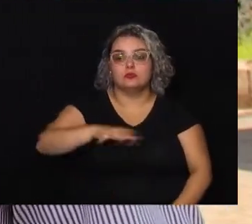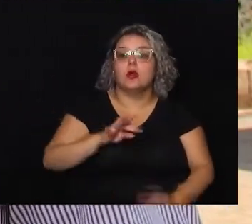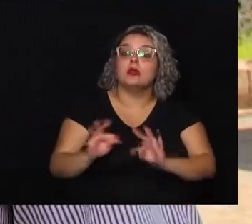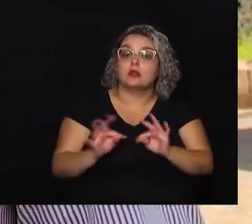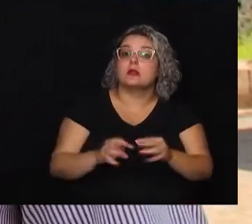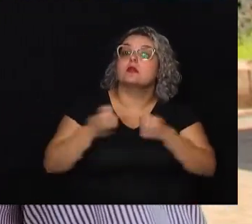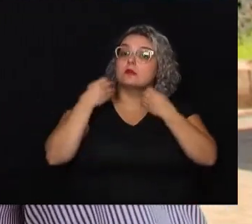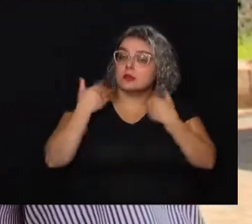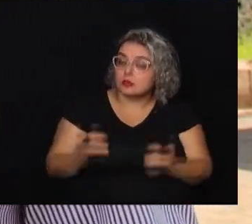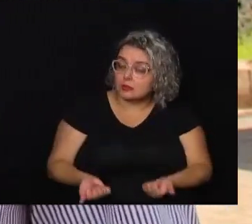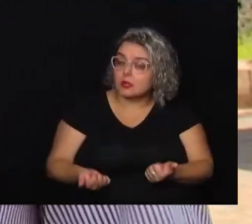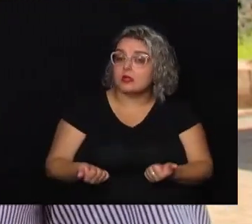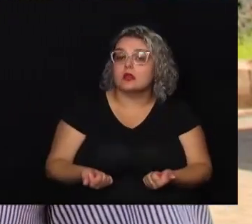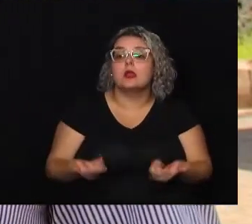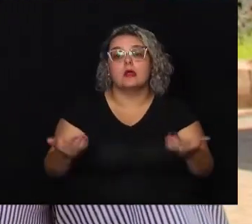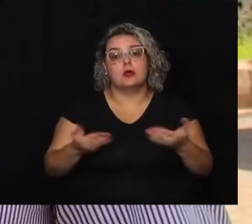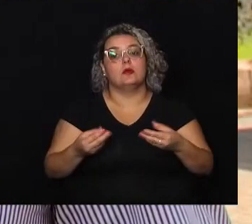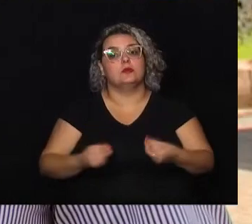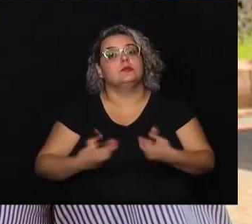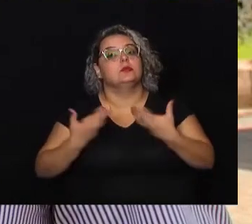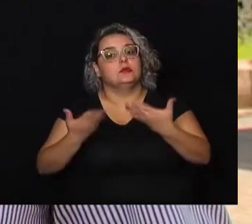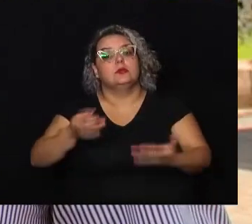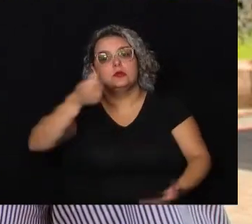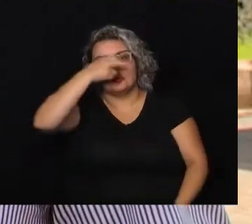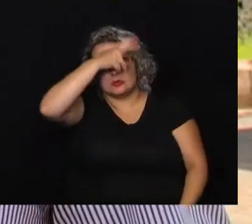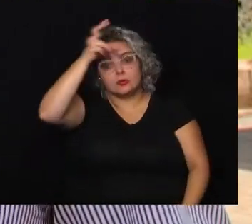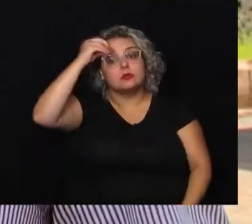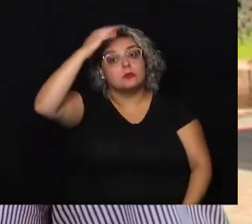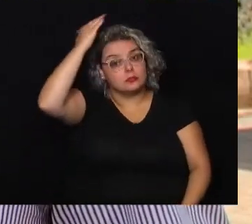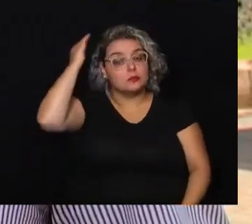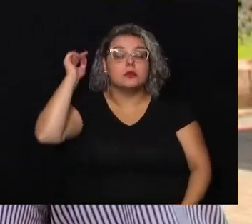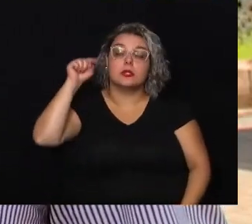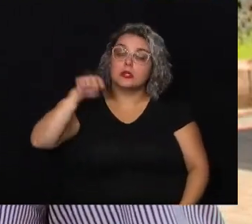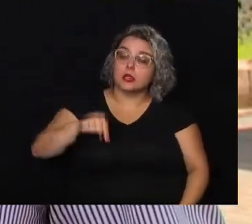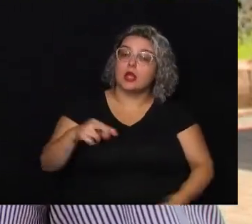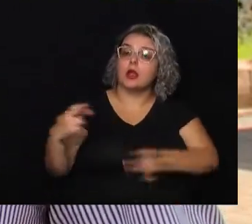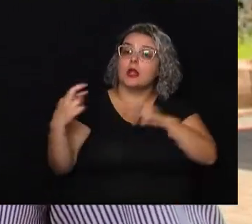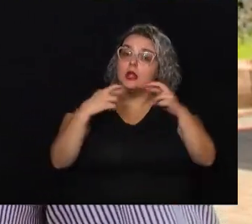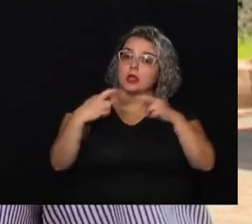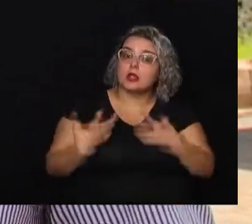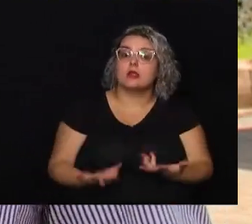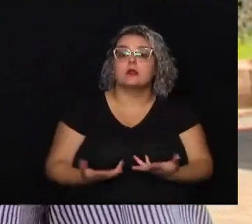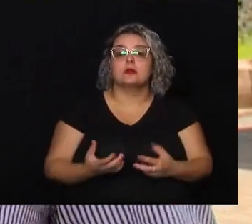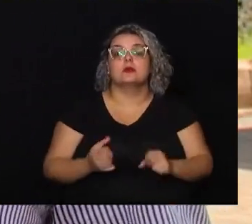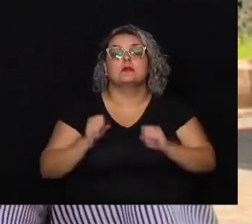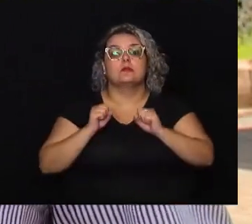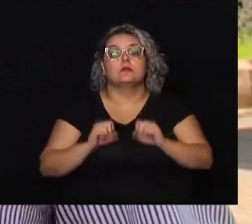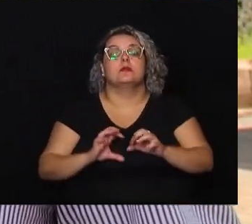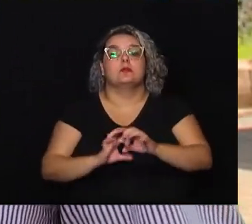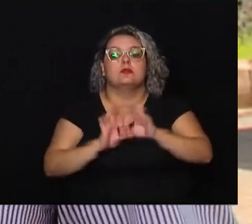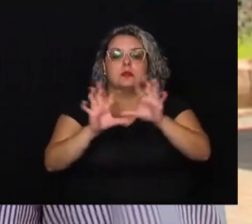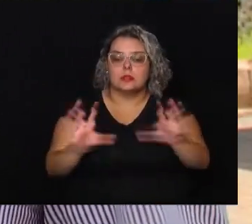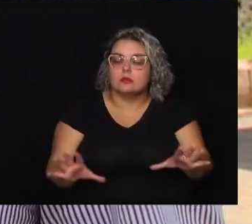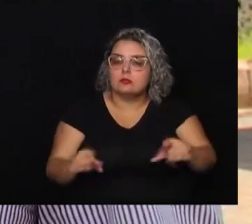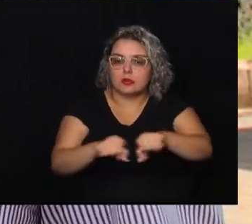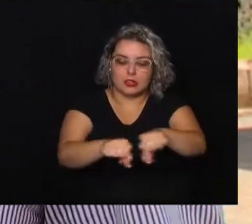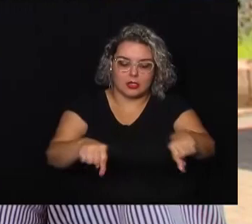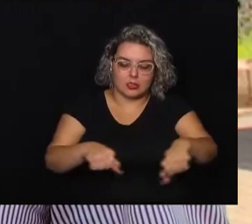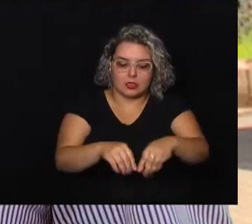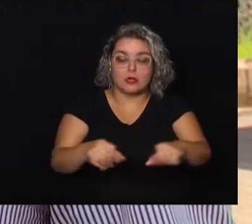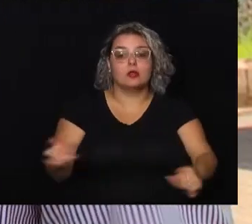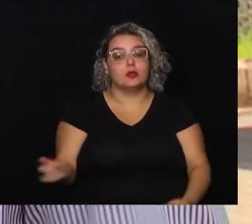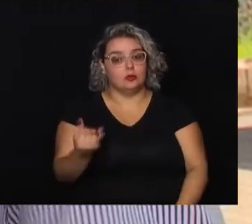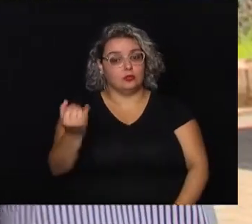viável. Agora nós vamos levar ao prefeito Dário para que ele analise a viabilidade de cessão desse espaço tão importante